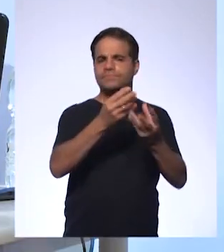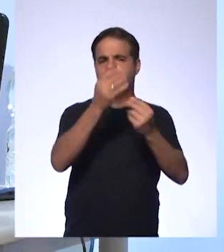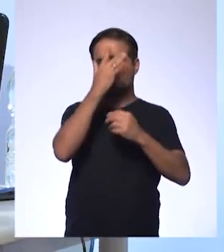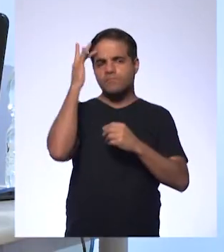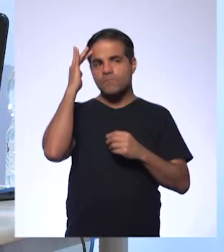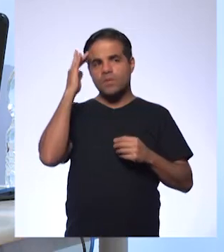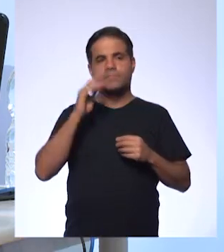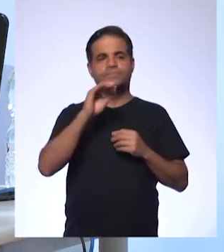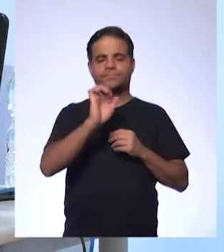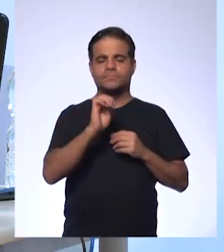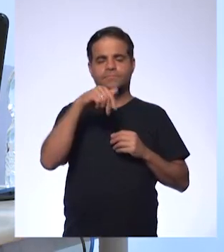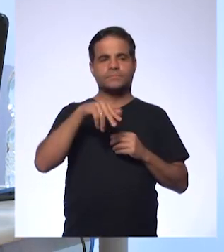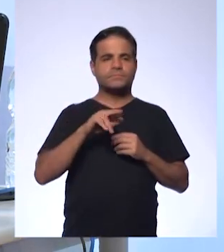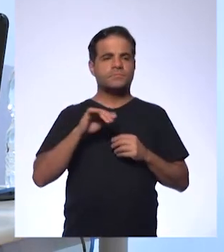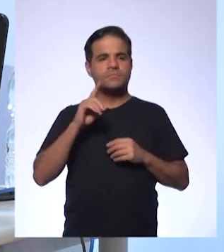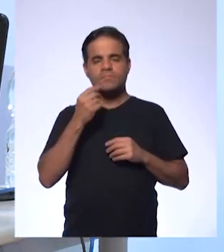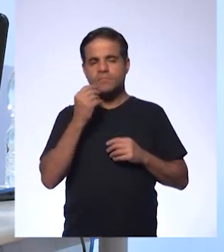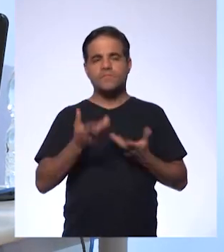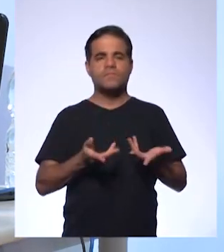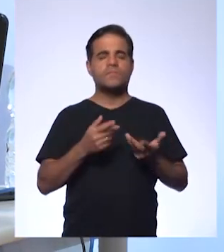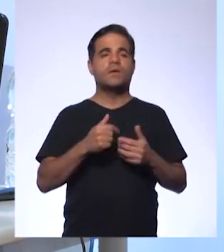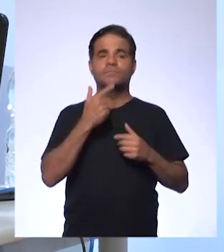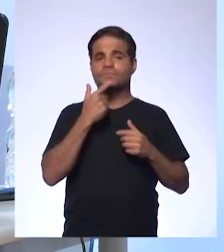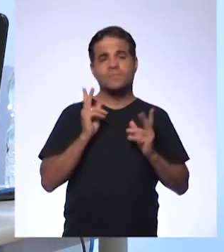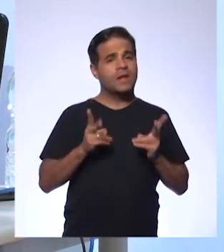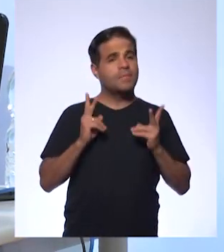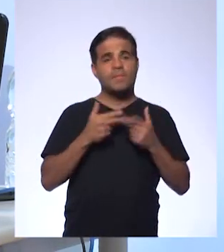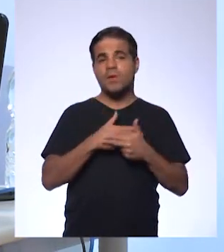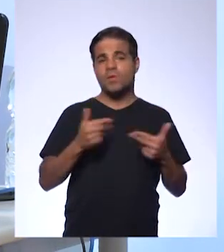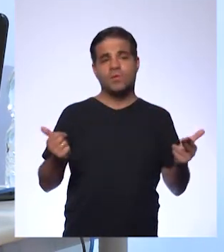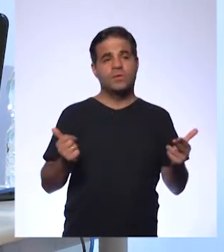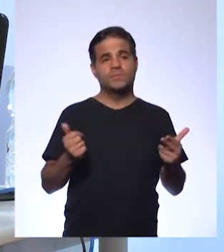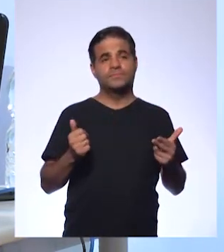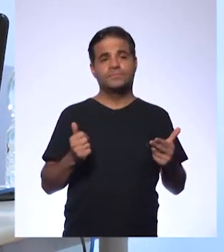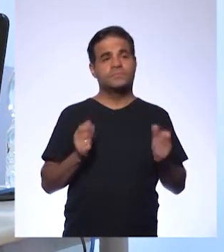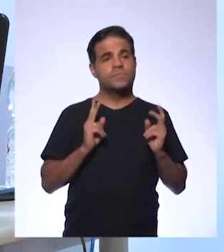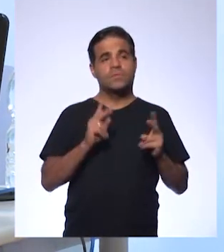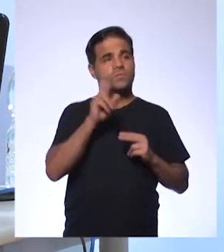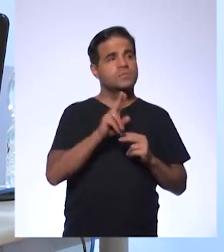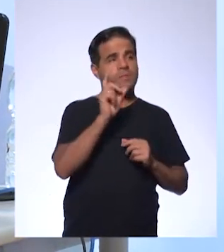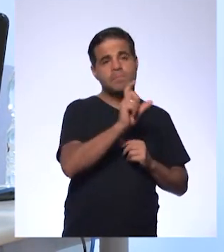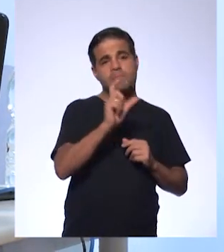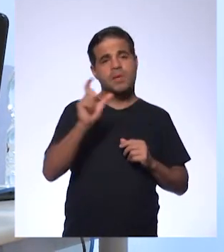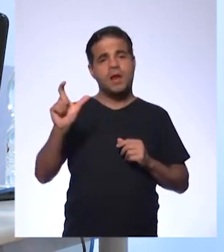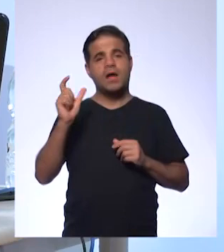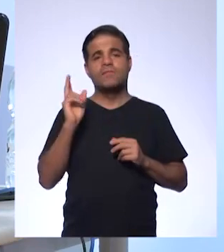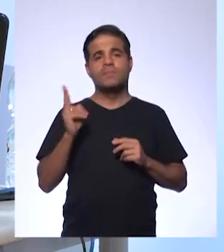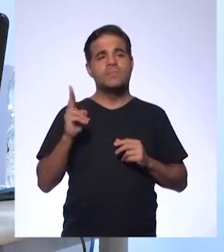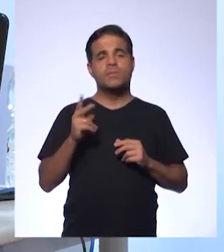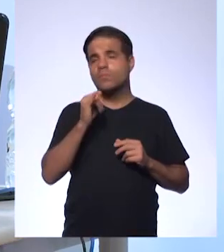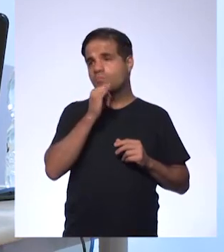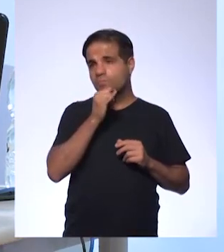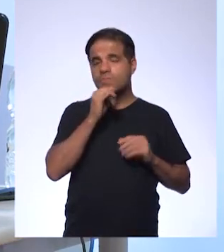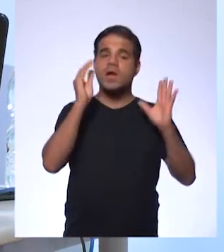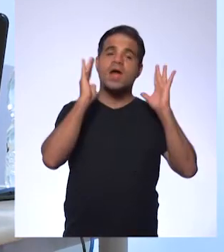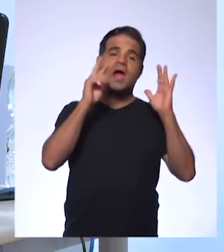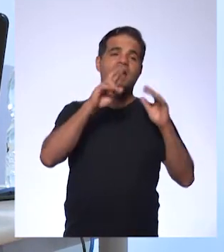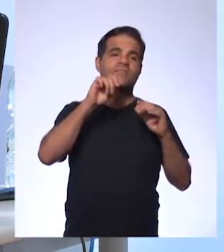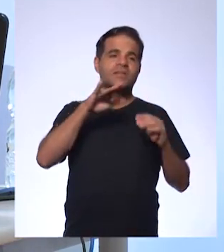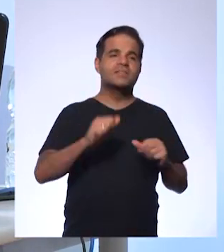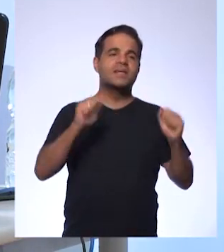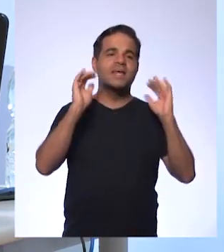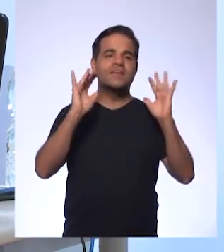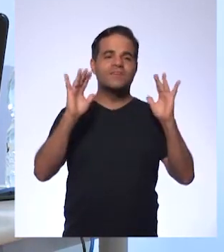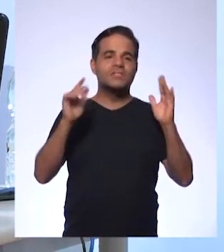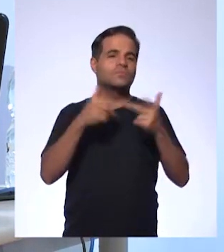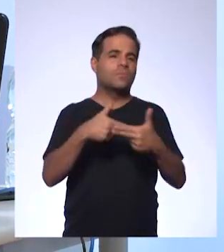em redundância. A redundância é você falar a mesma coisa com as mesmas palavras. Aí estão falando assim: reflexão é refletir